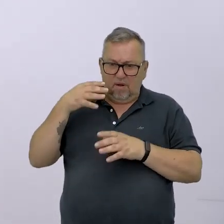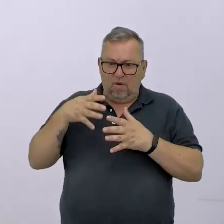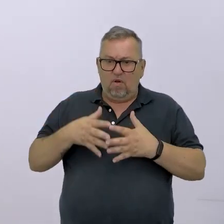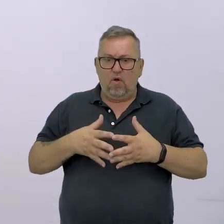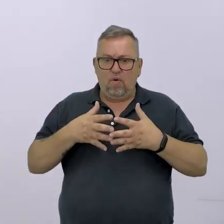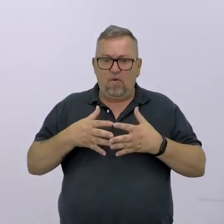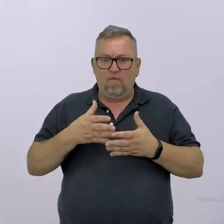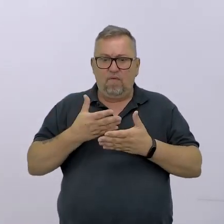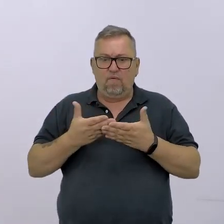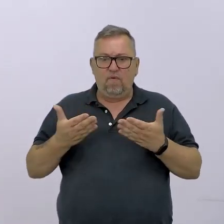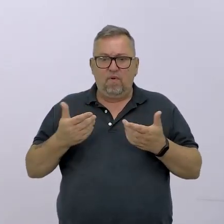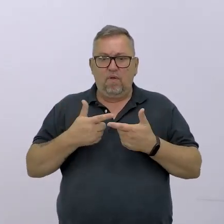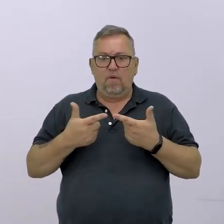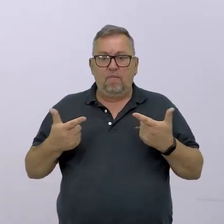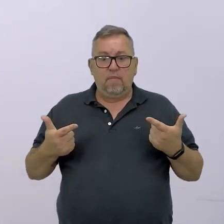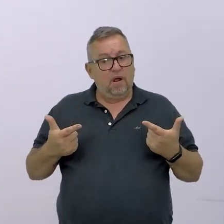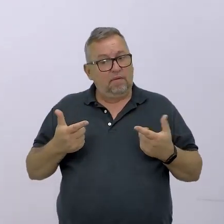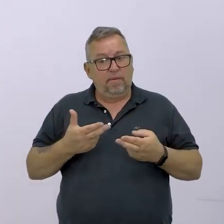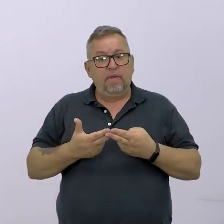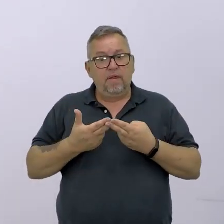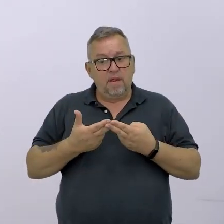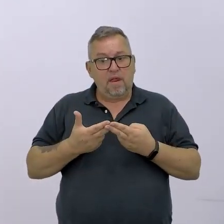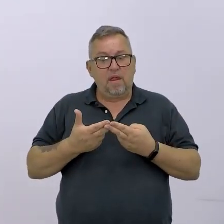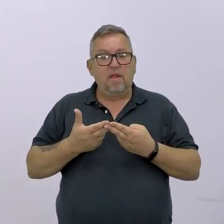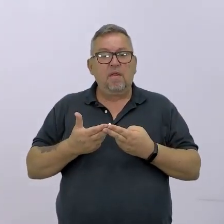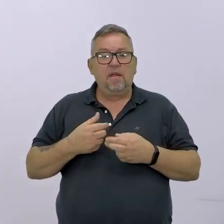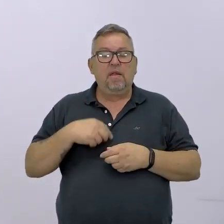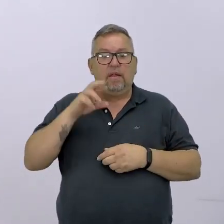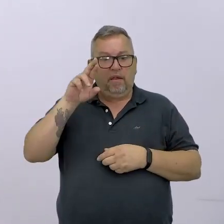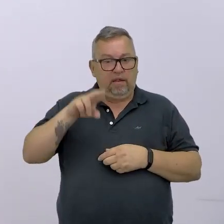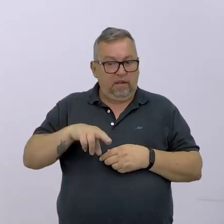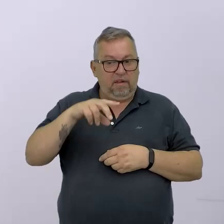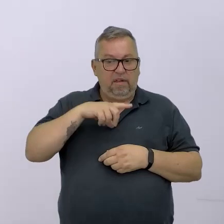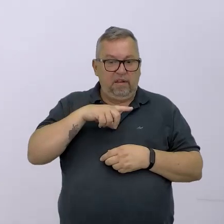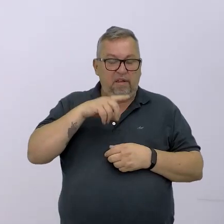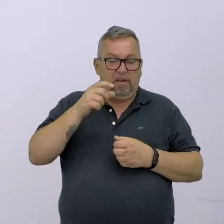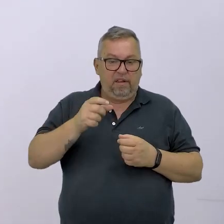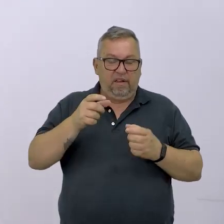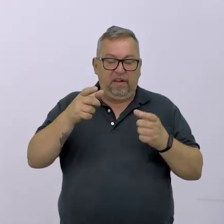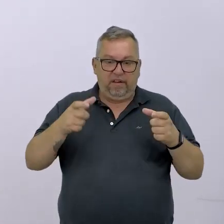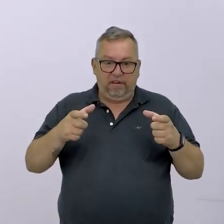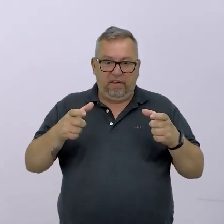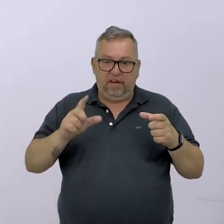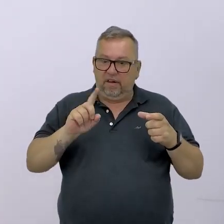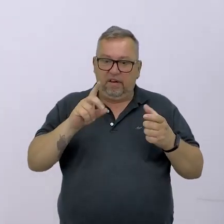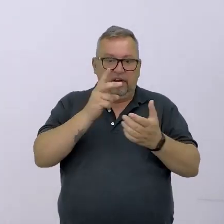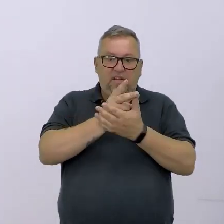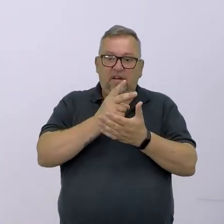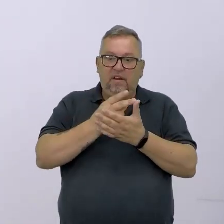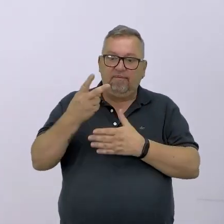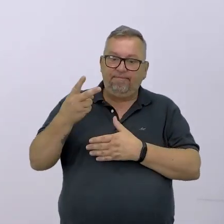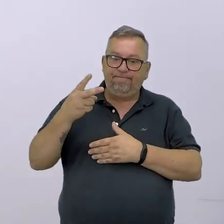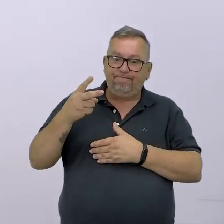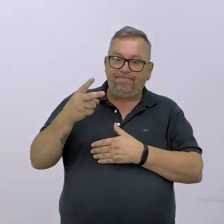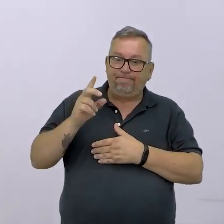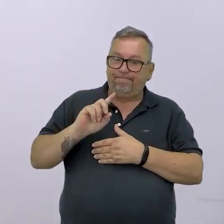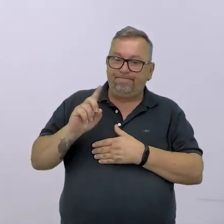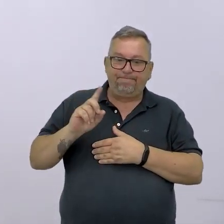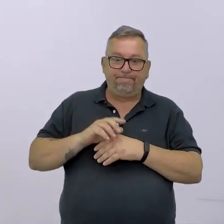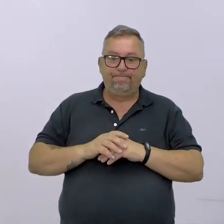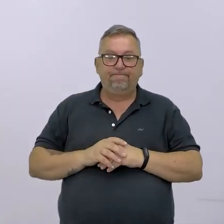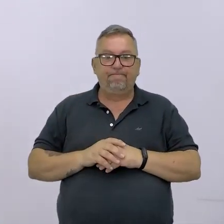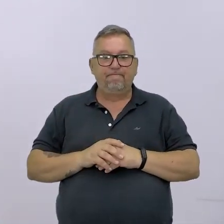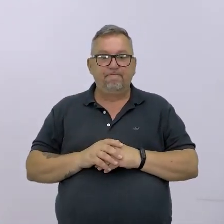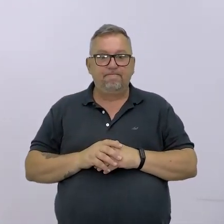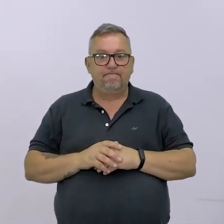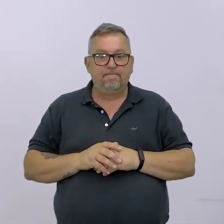razão objetiva, dizendo, portanto, que a razão estava num desses dois lugares e não nos dois ao mesmo tempo, né?